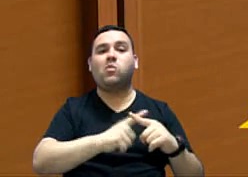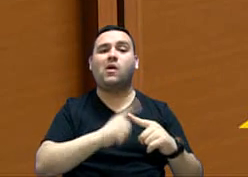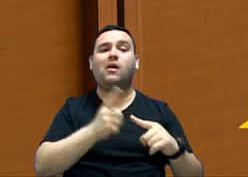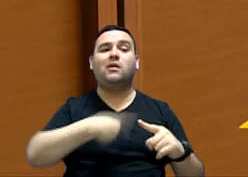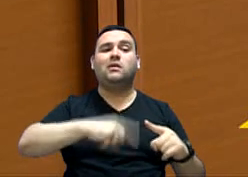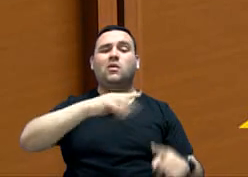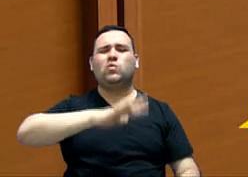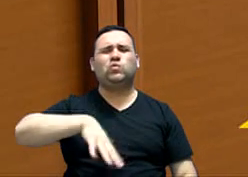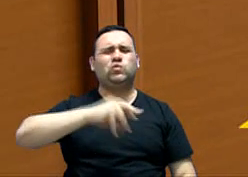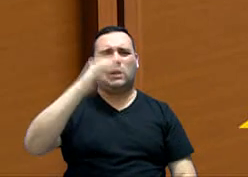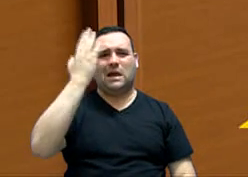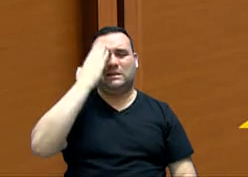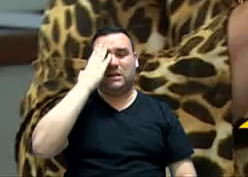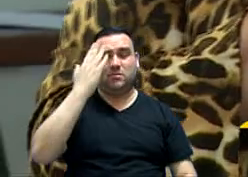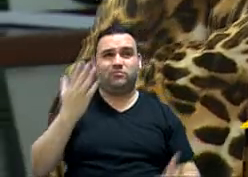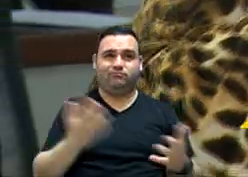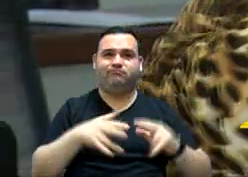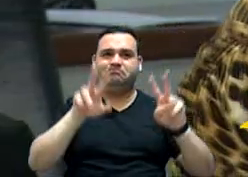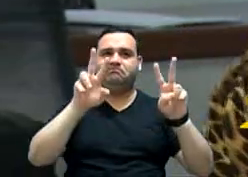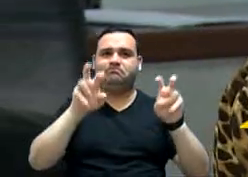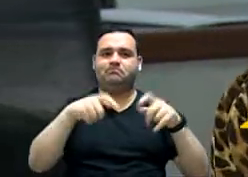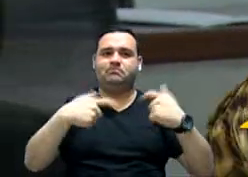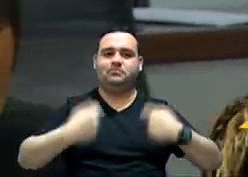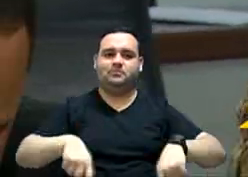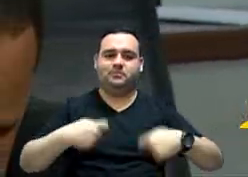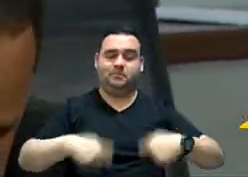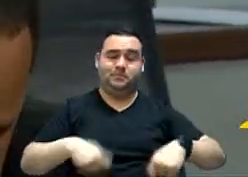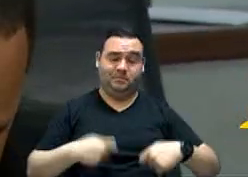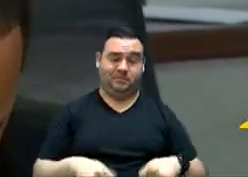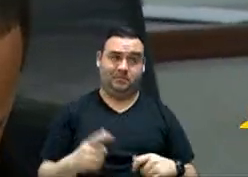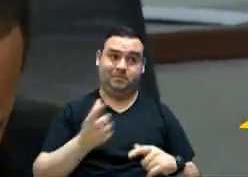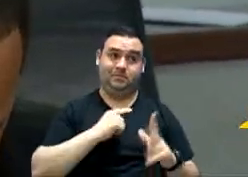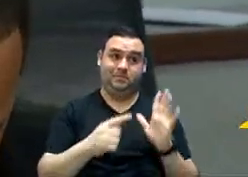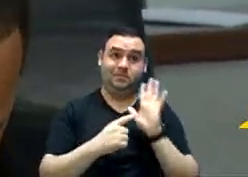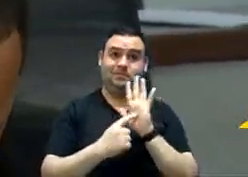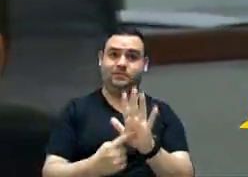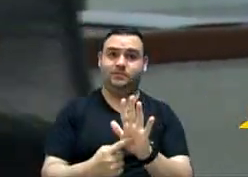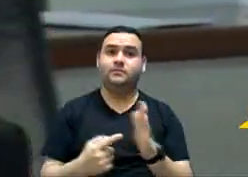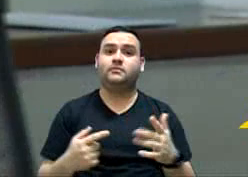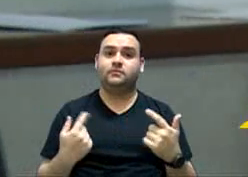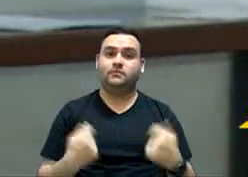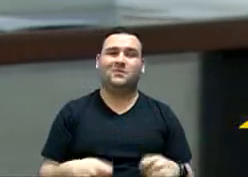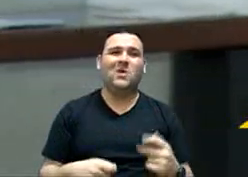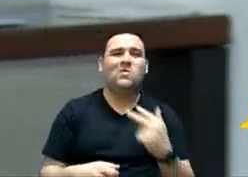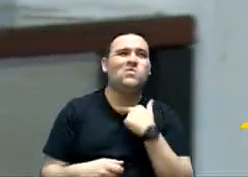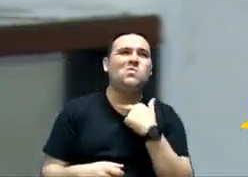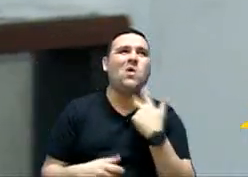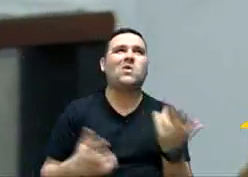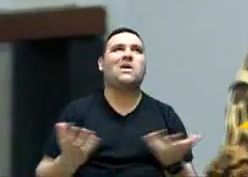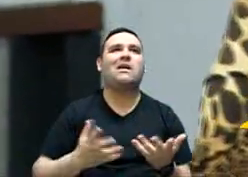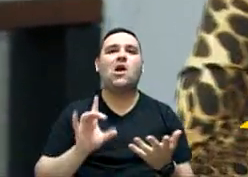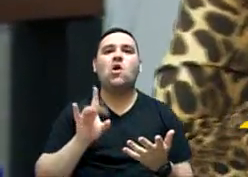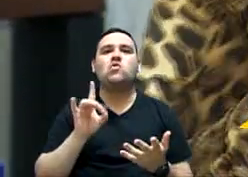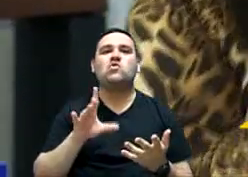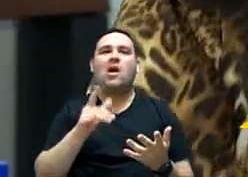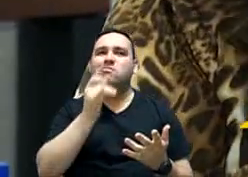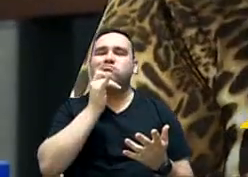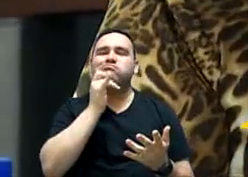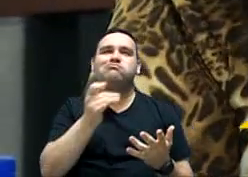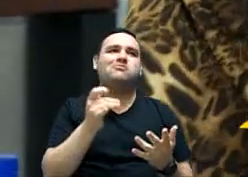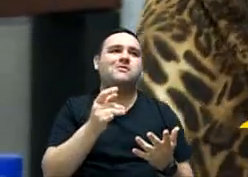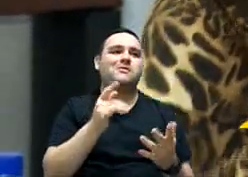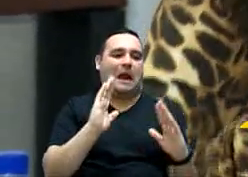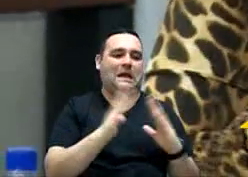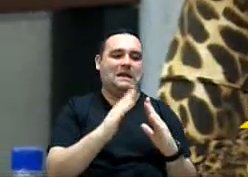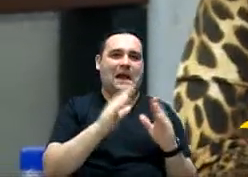nós sabemos que essa questão deve ser trazida à baila, né? Ela não pode ficar mais nas paredes